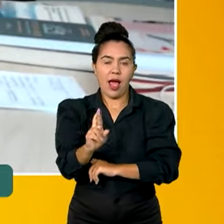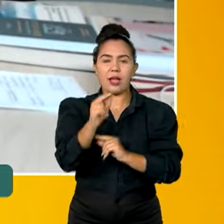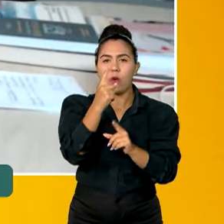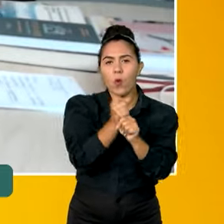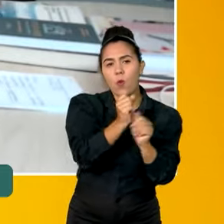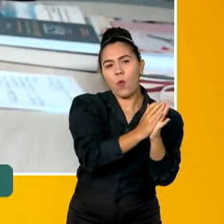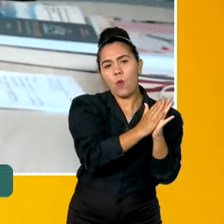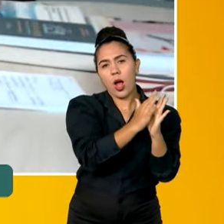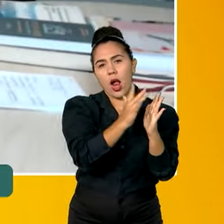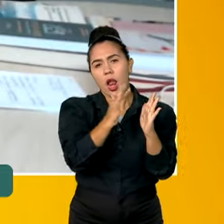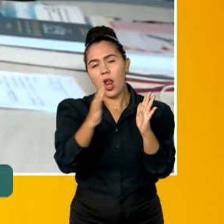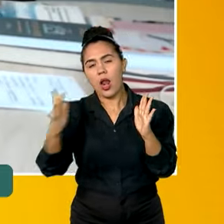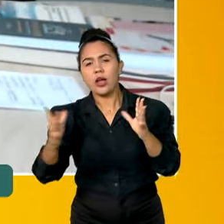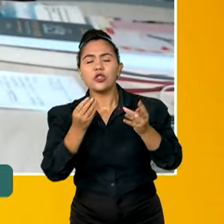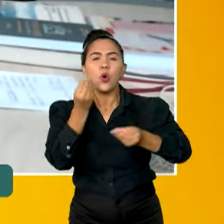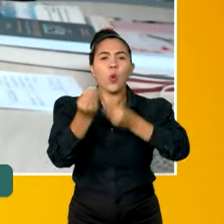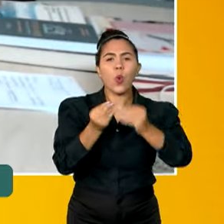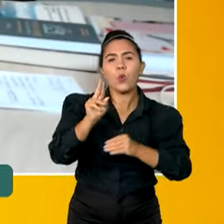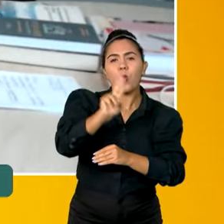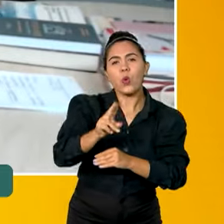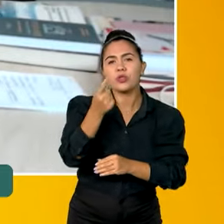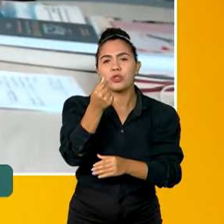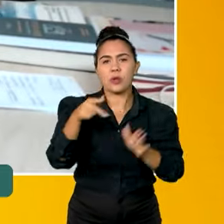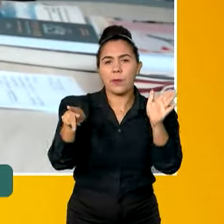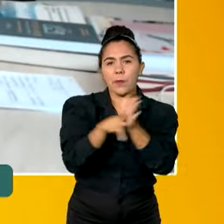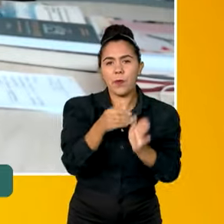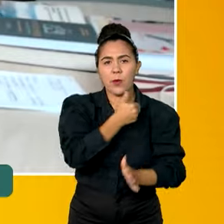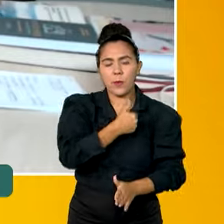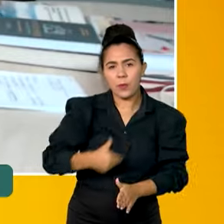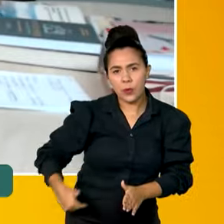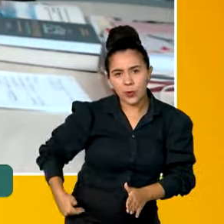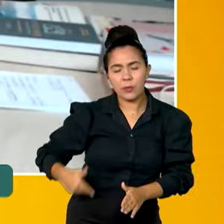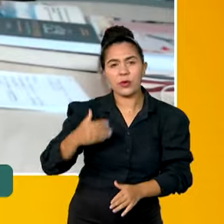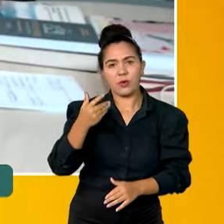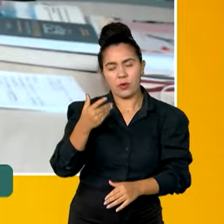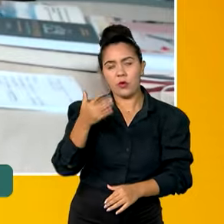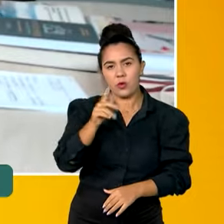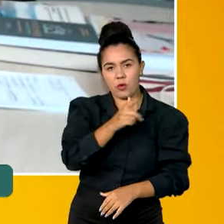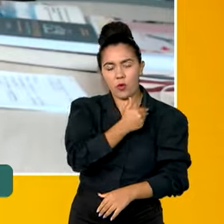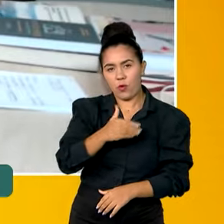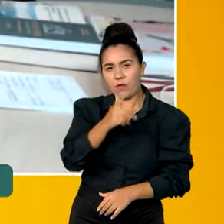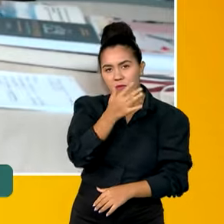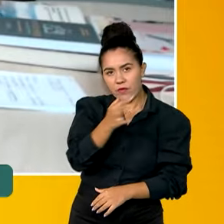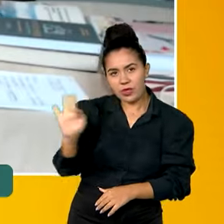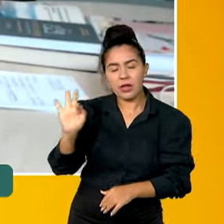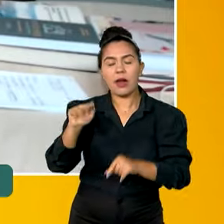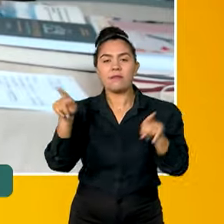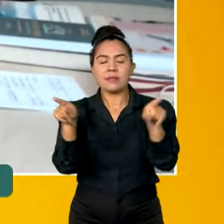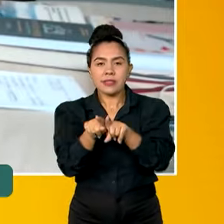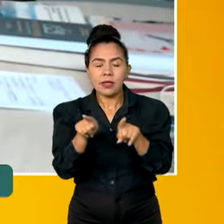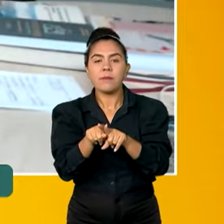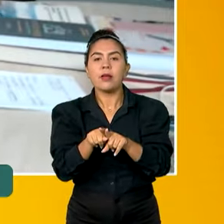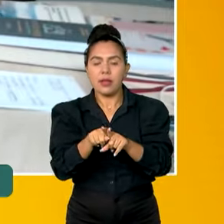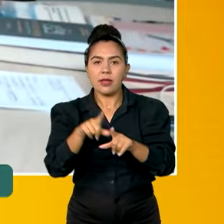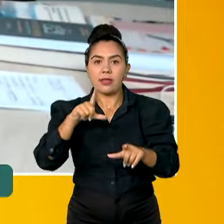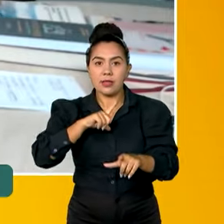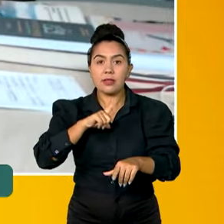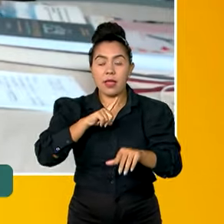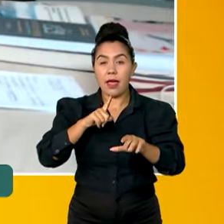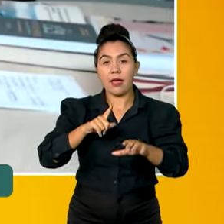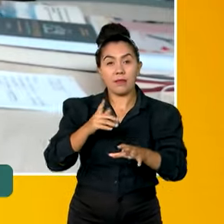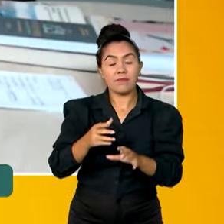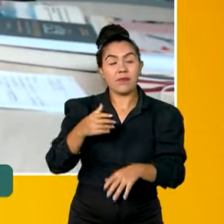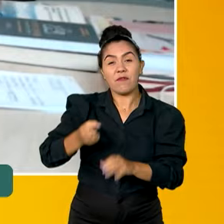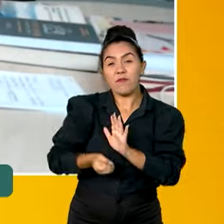diversas formas pelo governo federal. Nós temos hoje mais de 25 milhões de acessos únicos ao Portal da Transparência